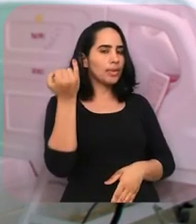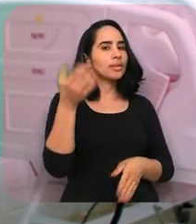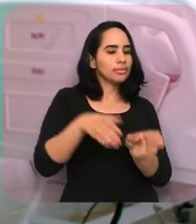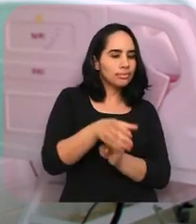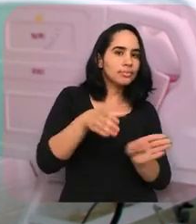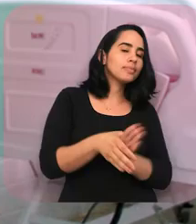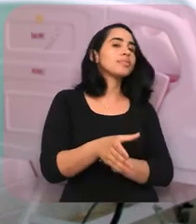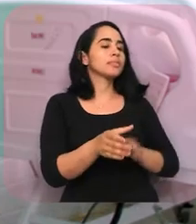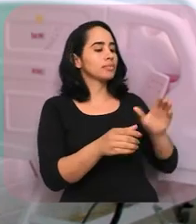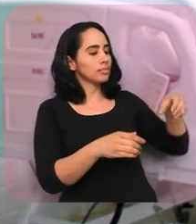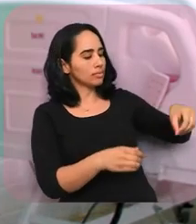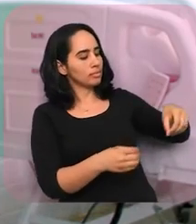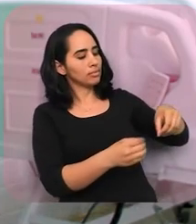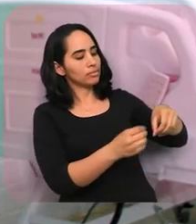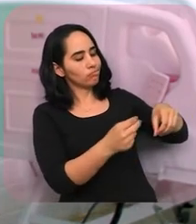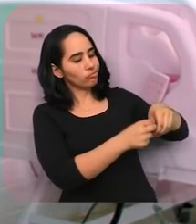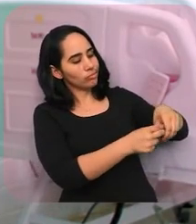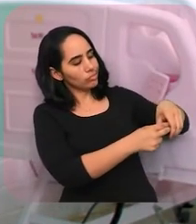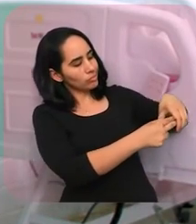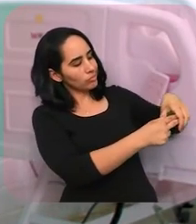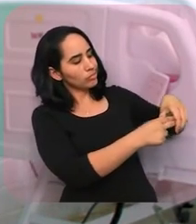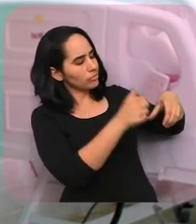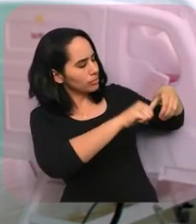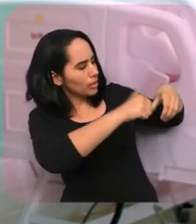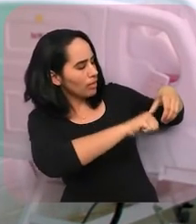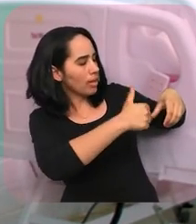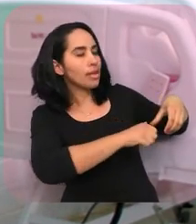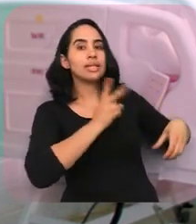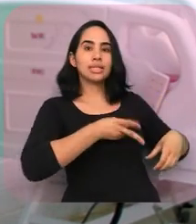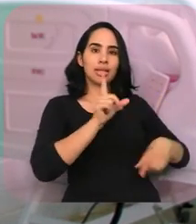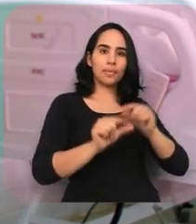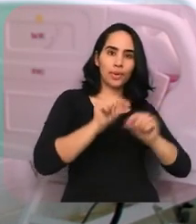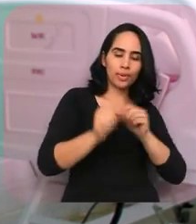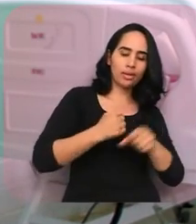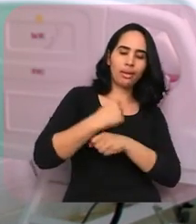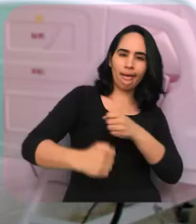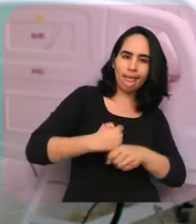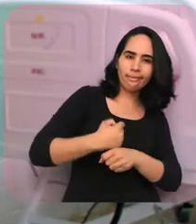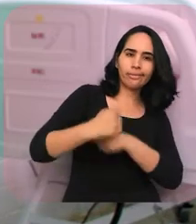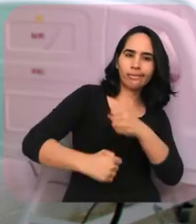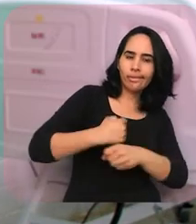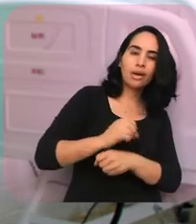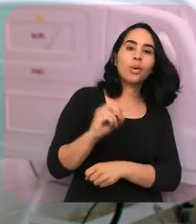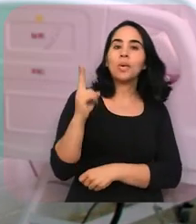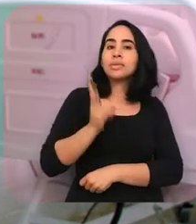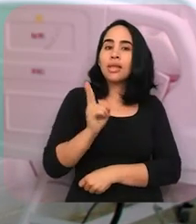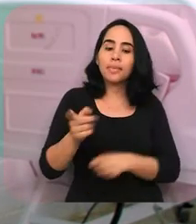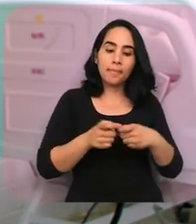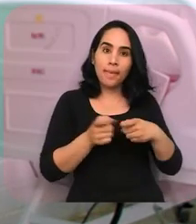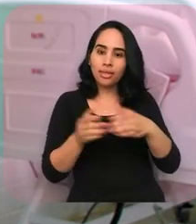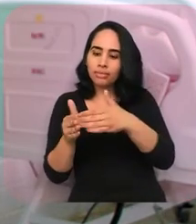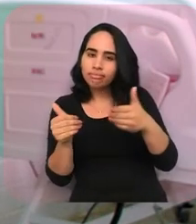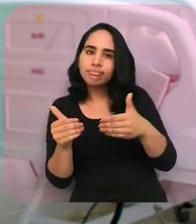o exame Papanicolaou ele é indicado de forma anual ou sempre que for necessário. Então, dessa